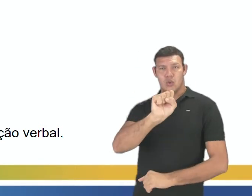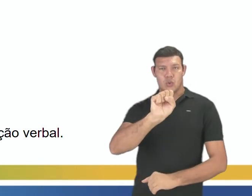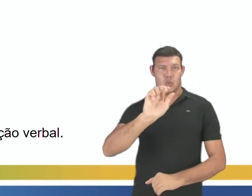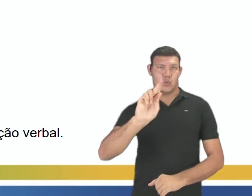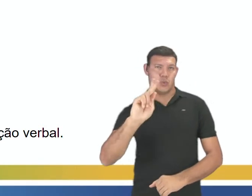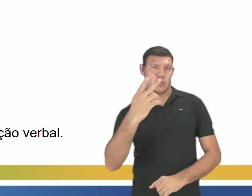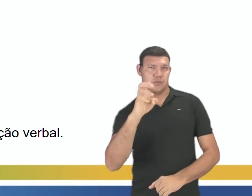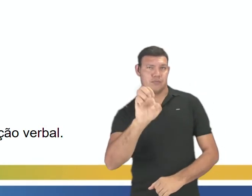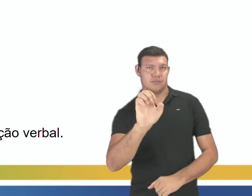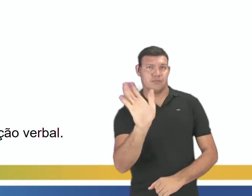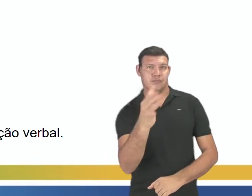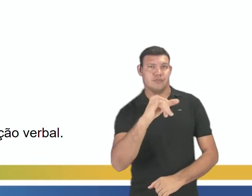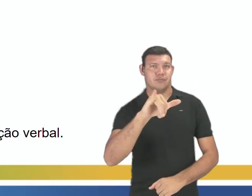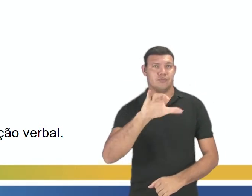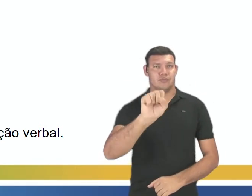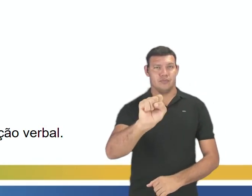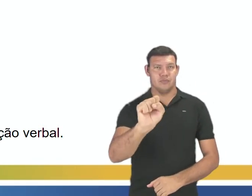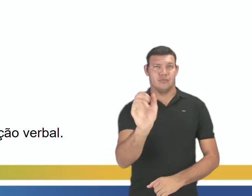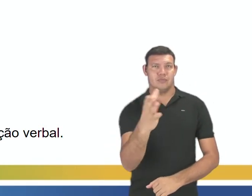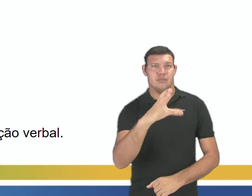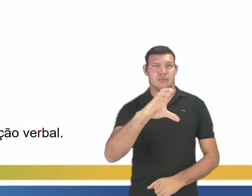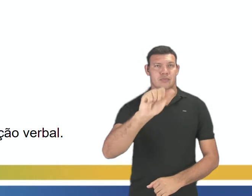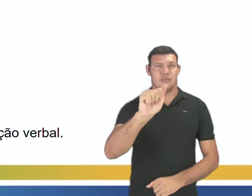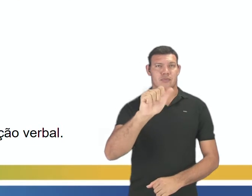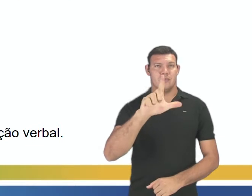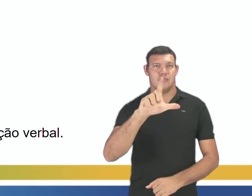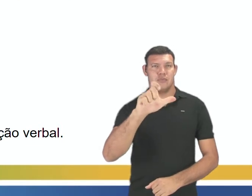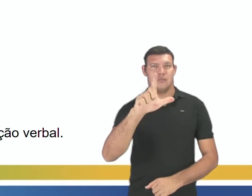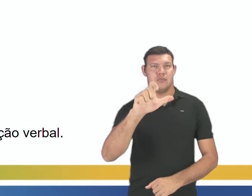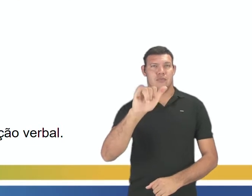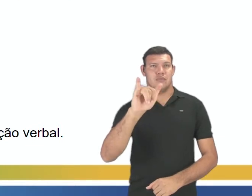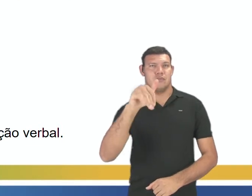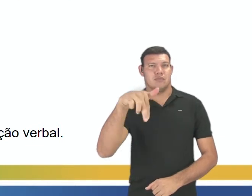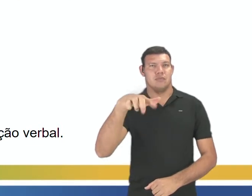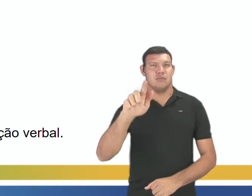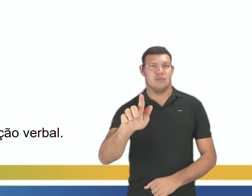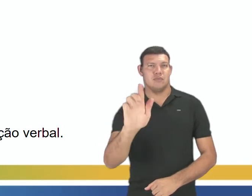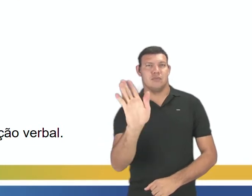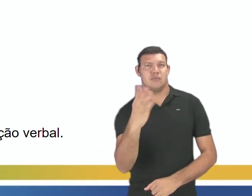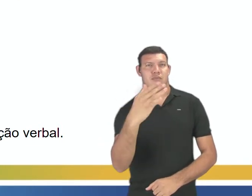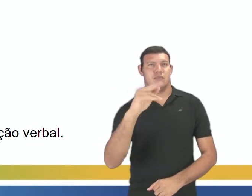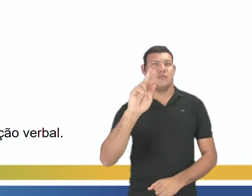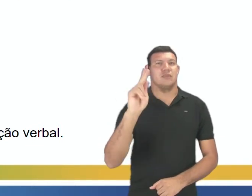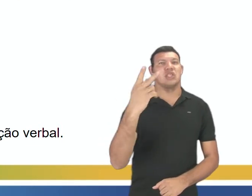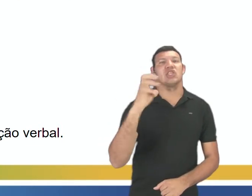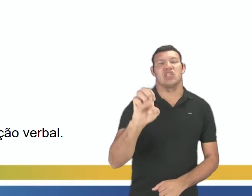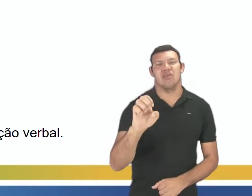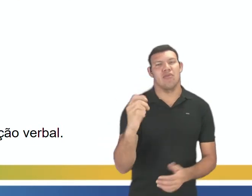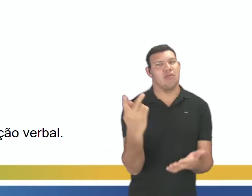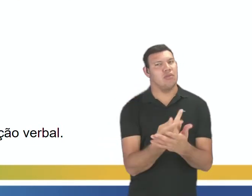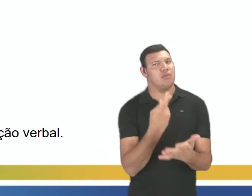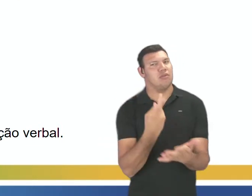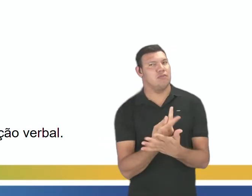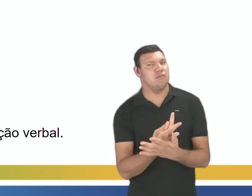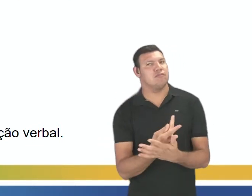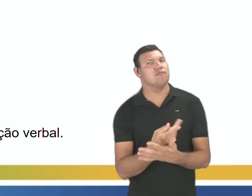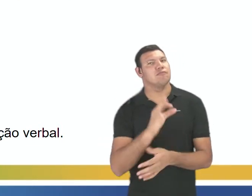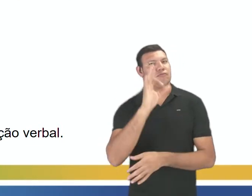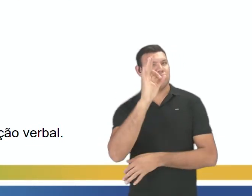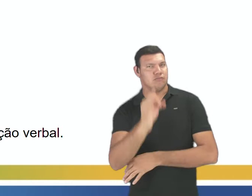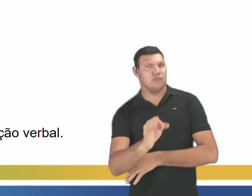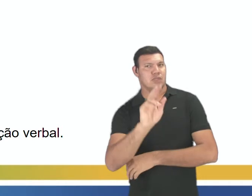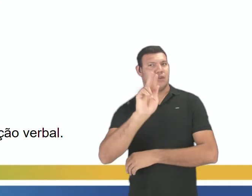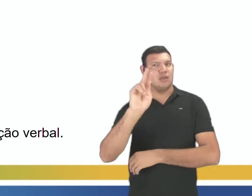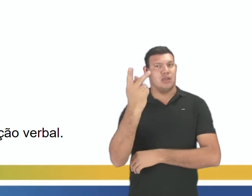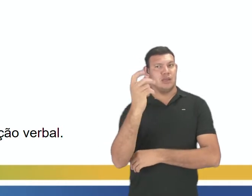pronome object, ok? Então, em todas as frases acima, os object pronouns sofrem ou recebem a ação verbal,